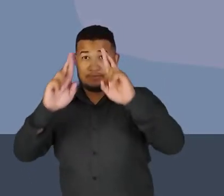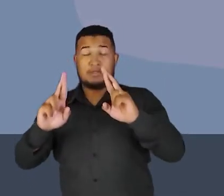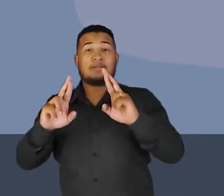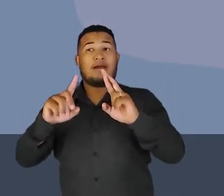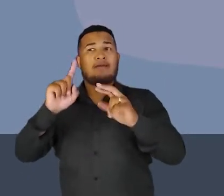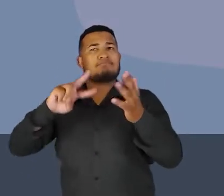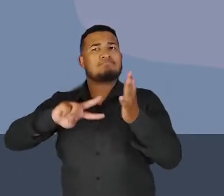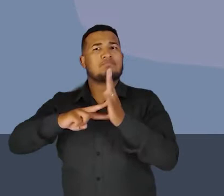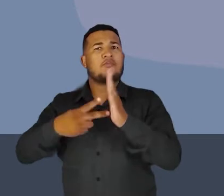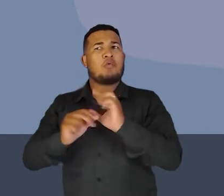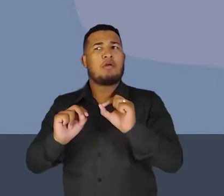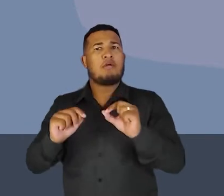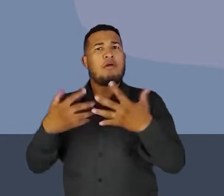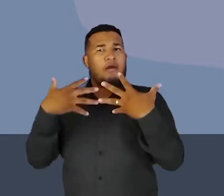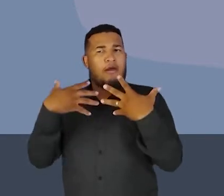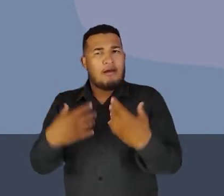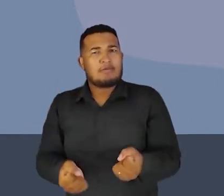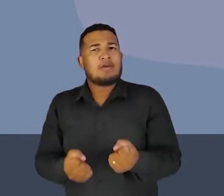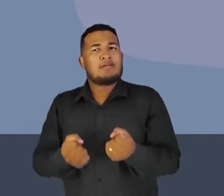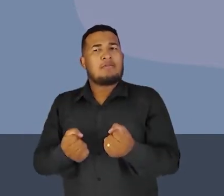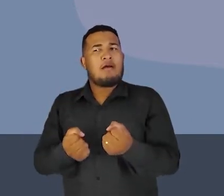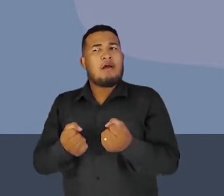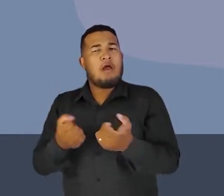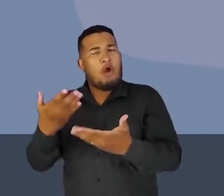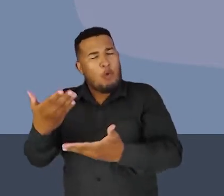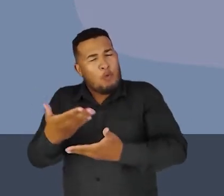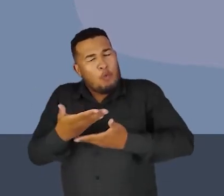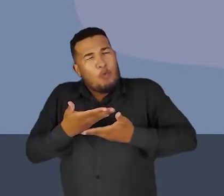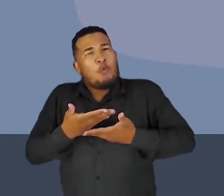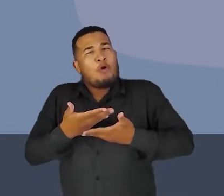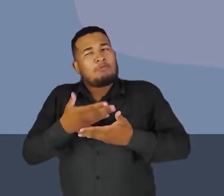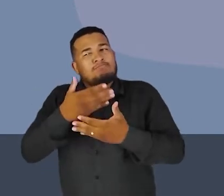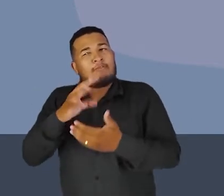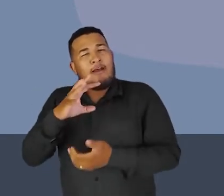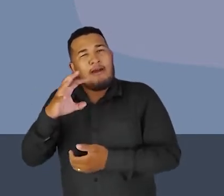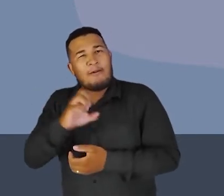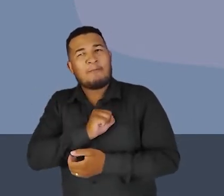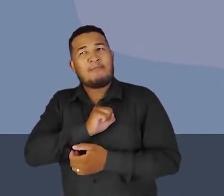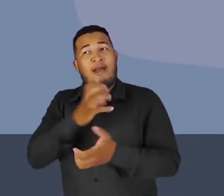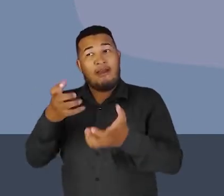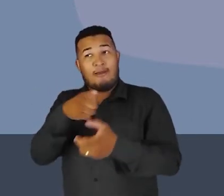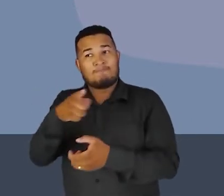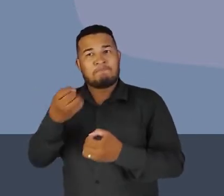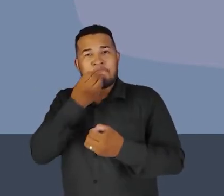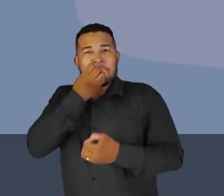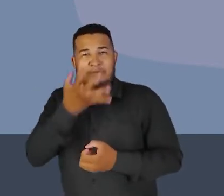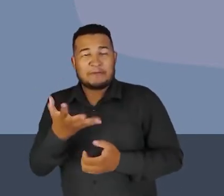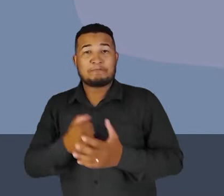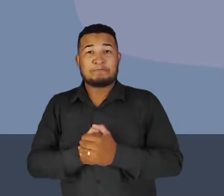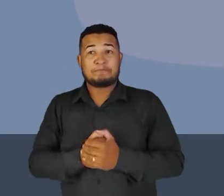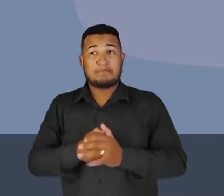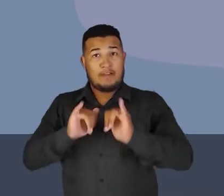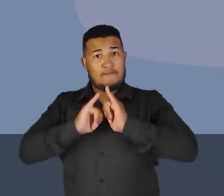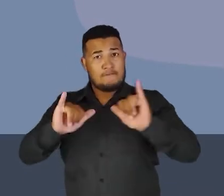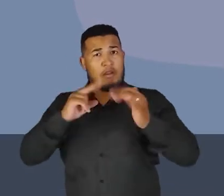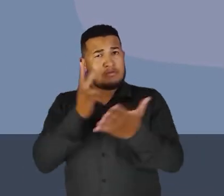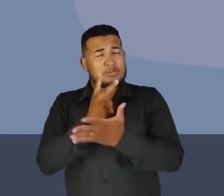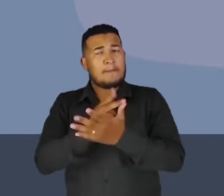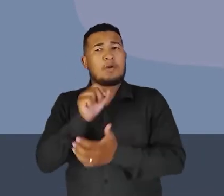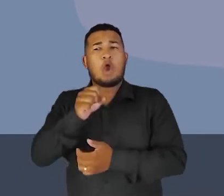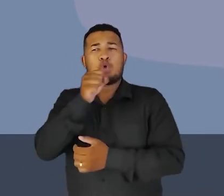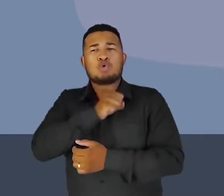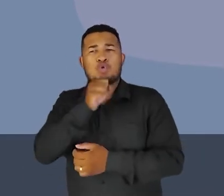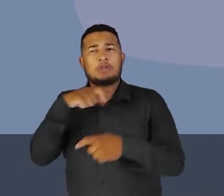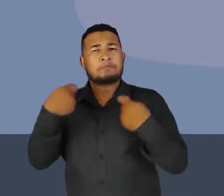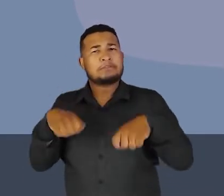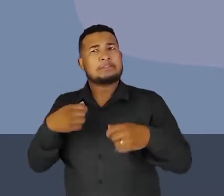aceitar, acolher, amar, é querer o bem. falamos que o idoso precisa envelhecer